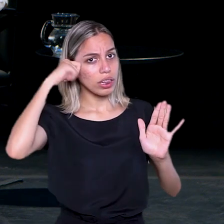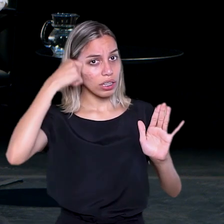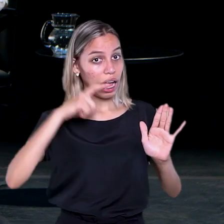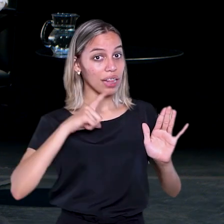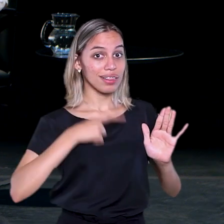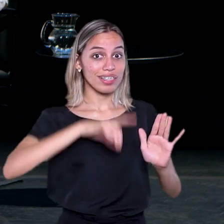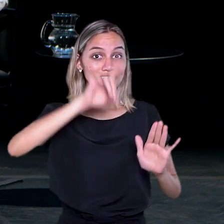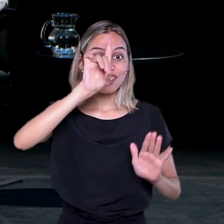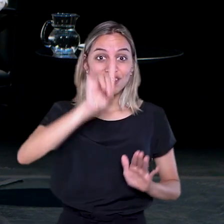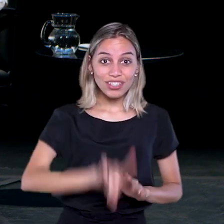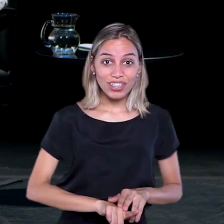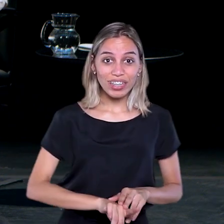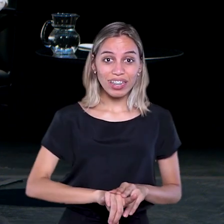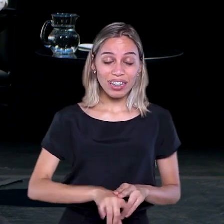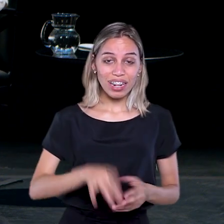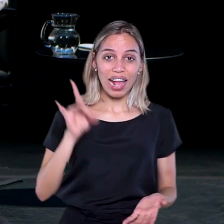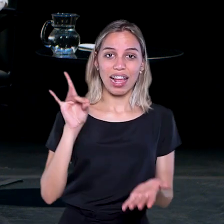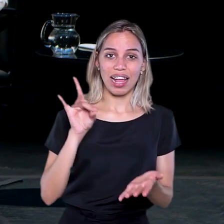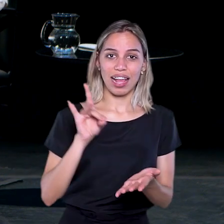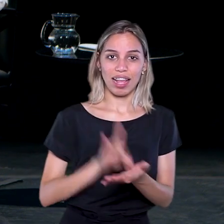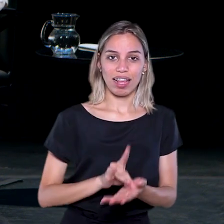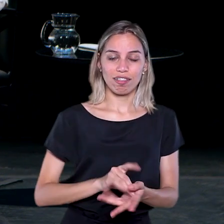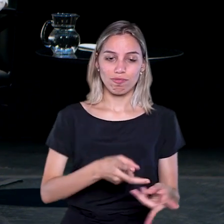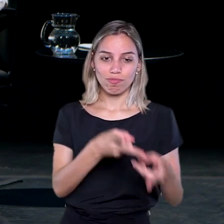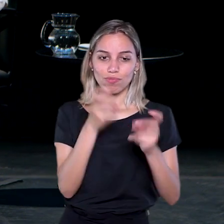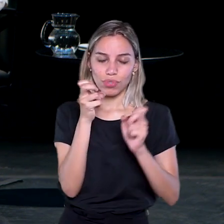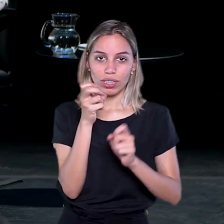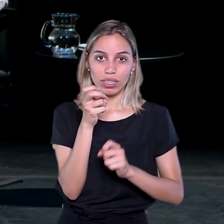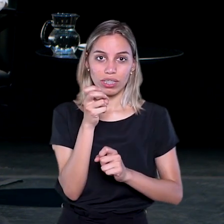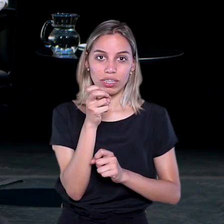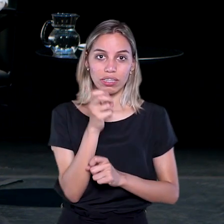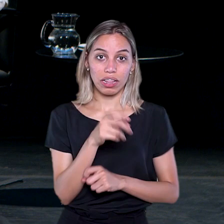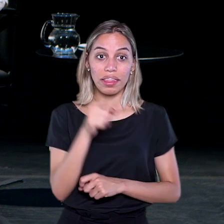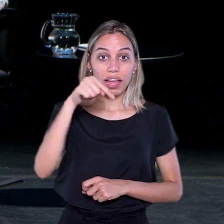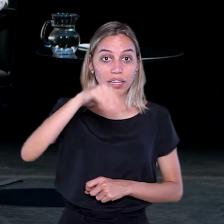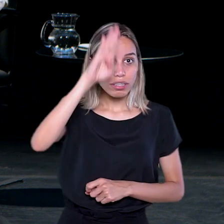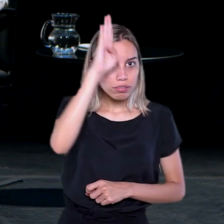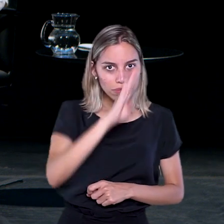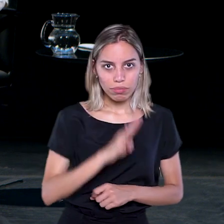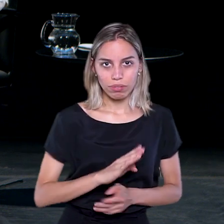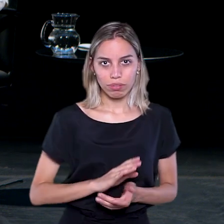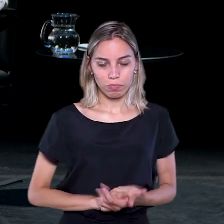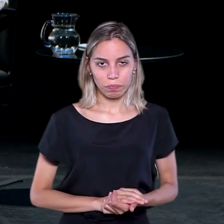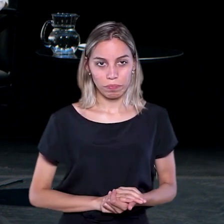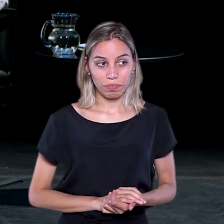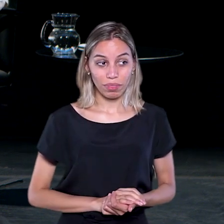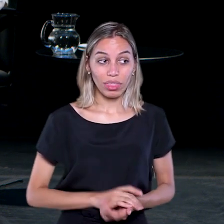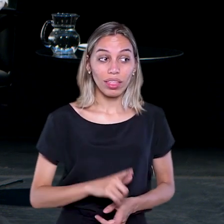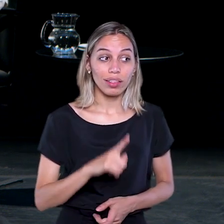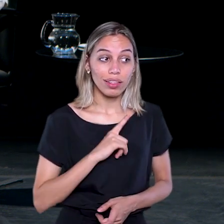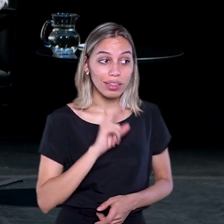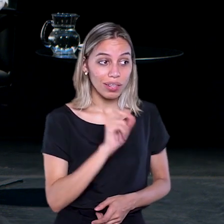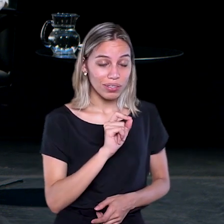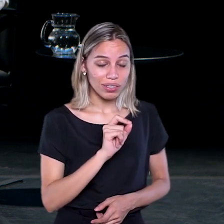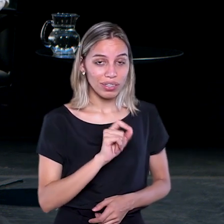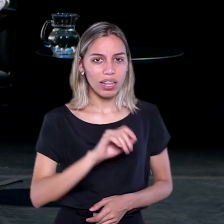direitos formalmente reconhecidos pela primeira vez na história do Brasil. E aí surge a figura